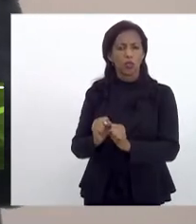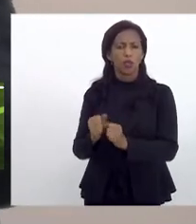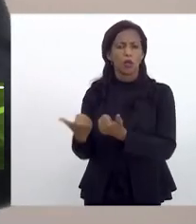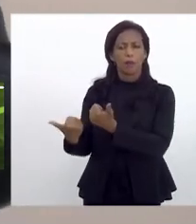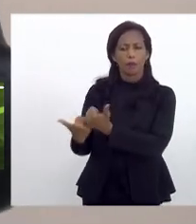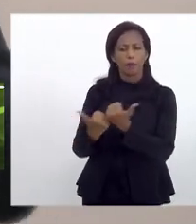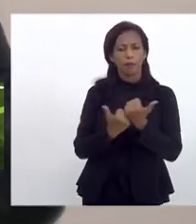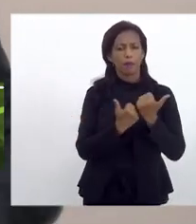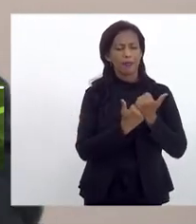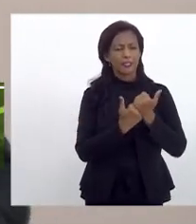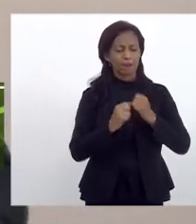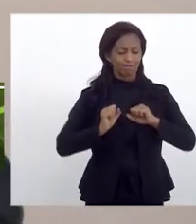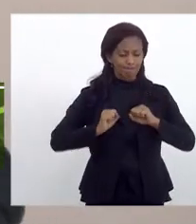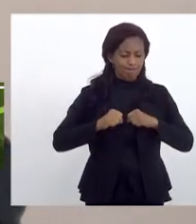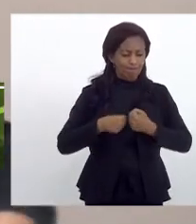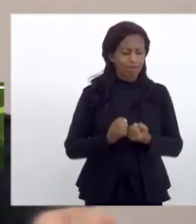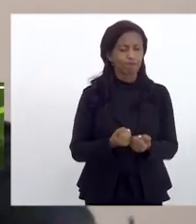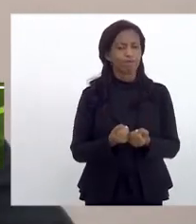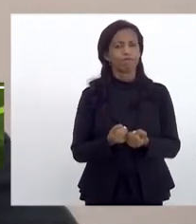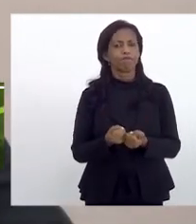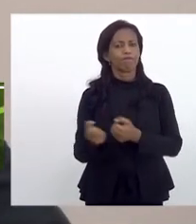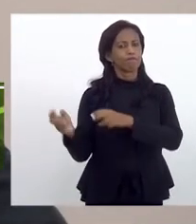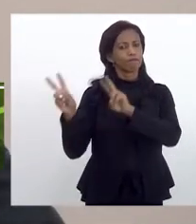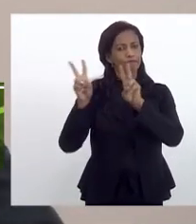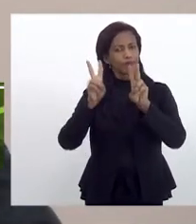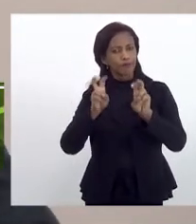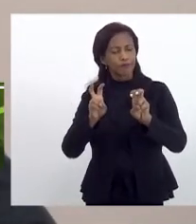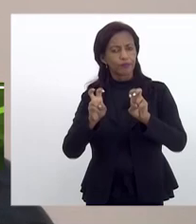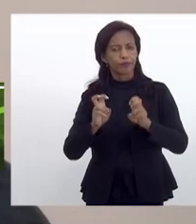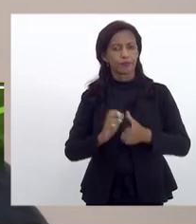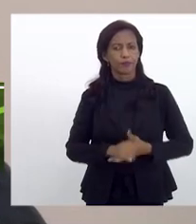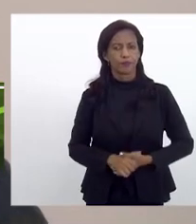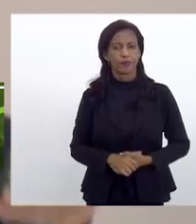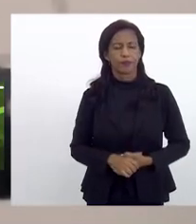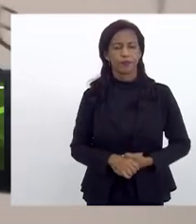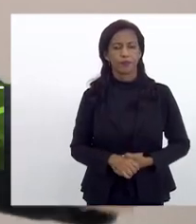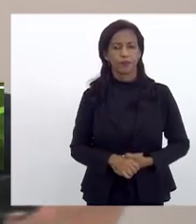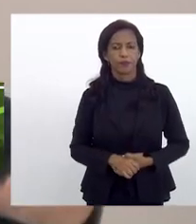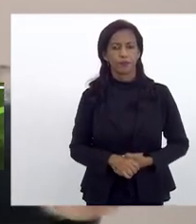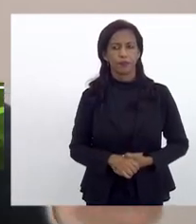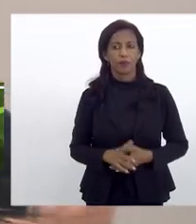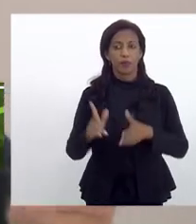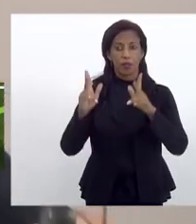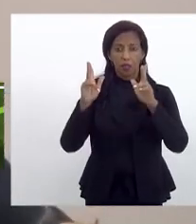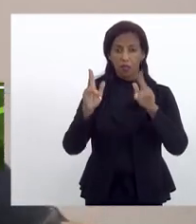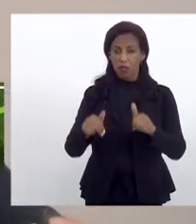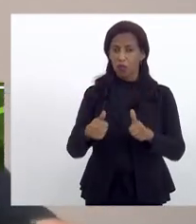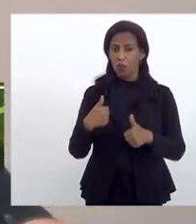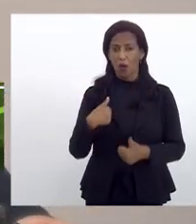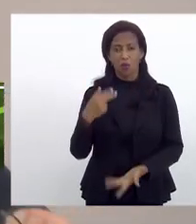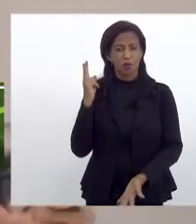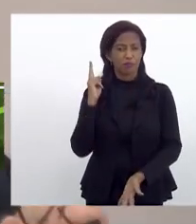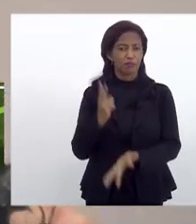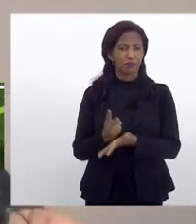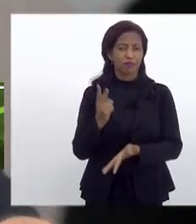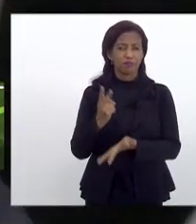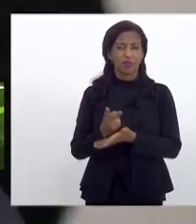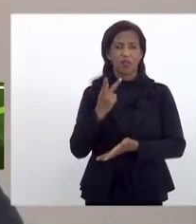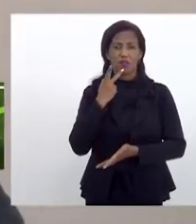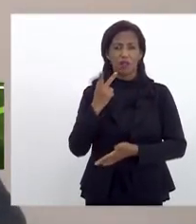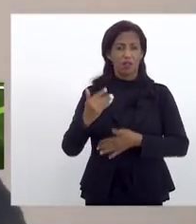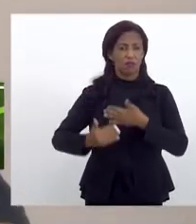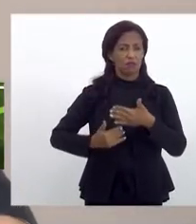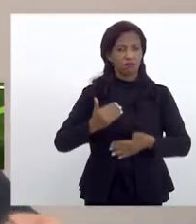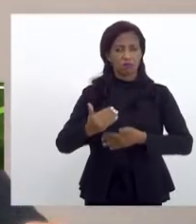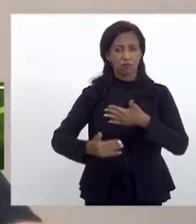Nós nos debruçamos Sobre a matéria E Conforme eu havia dito Desde o início Do processo